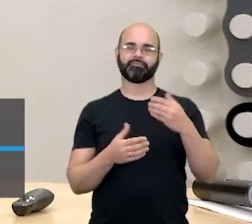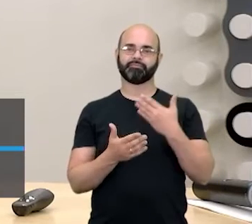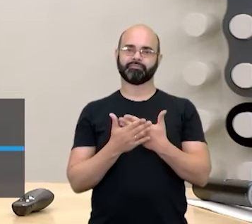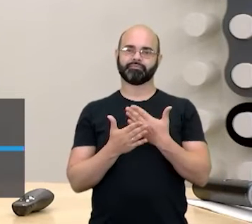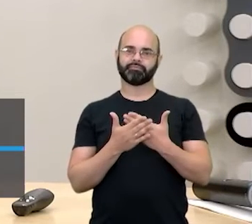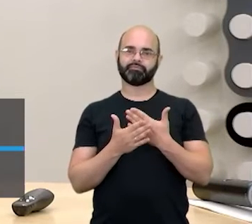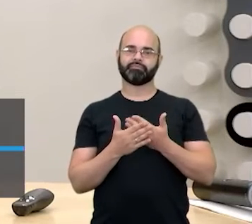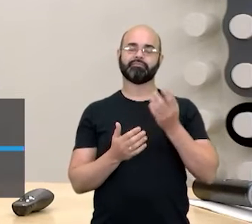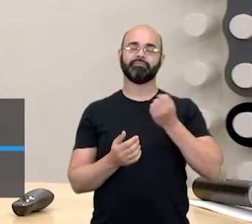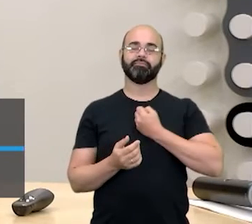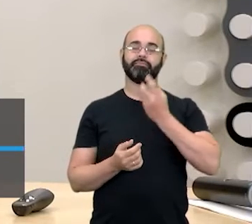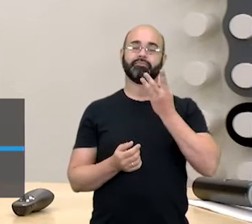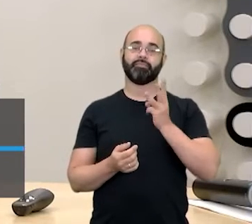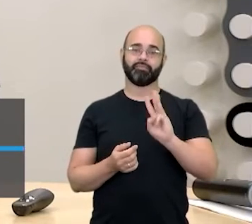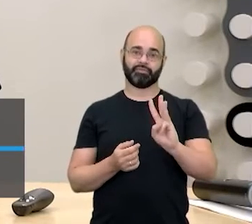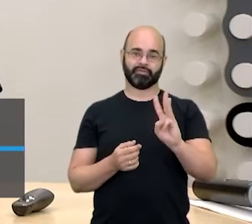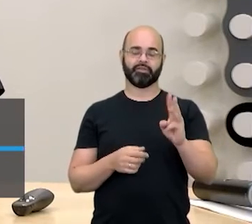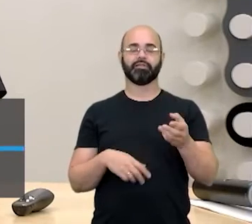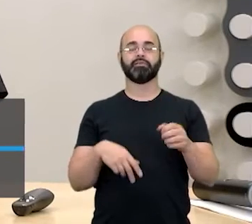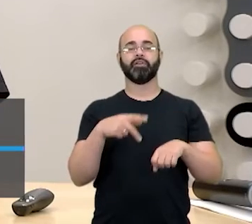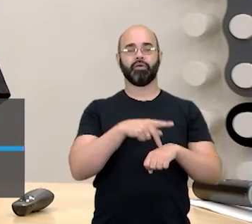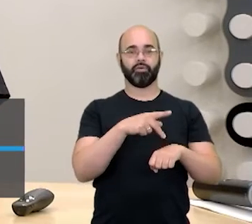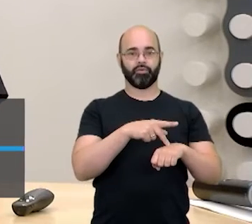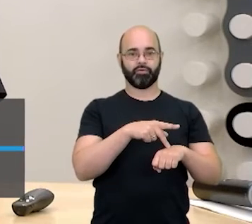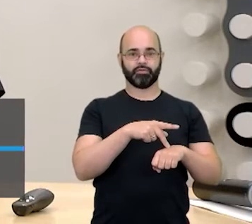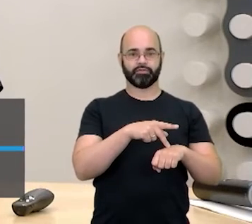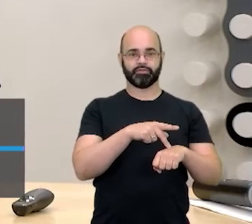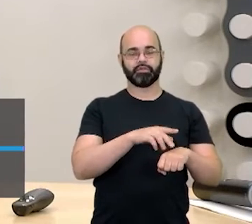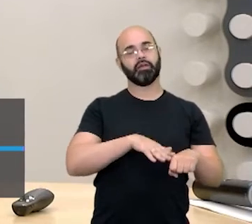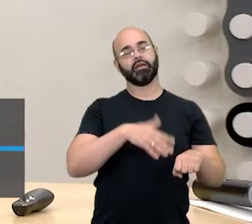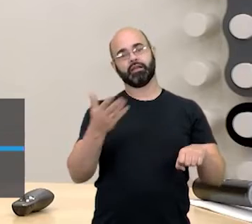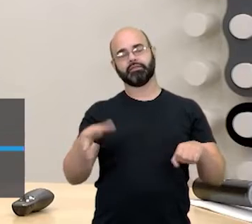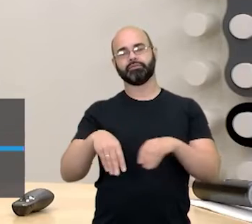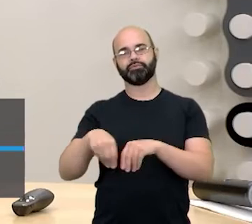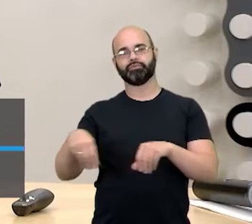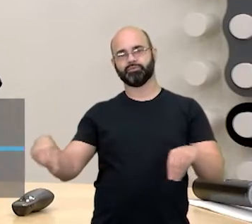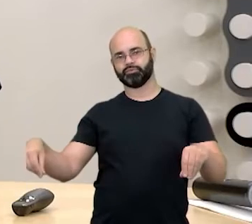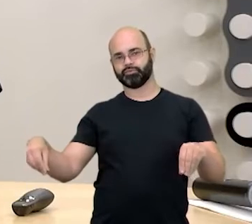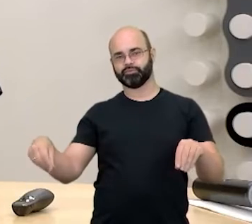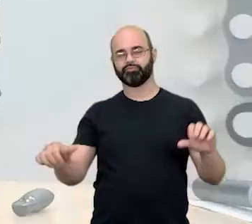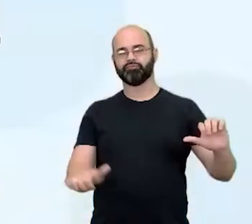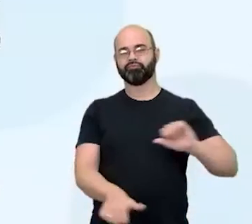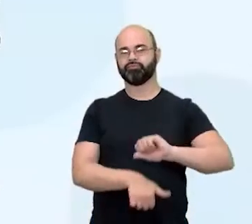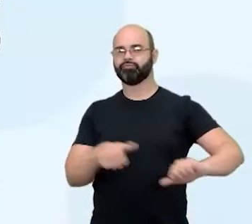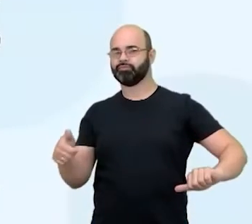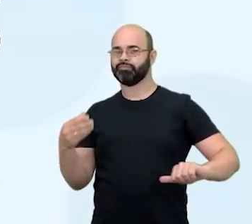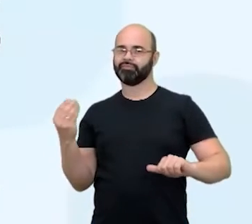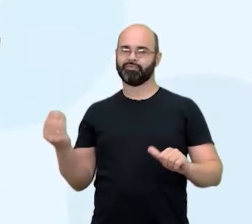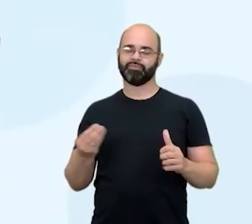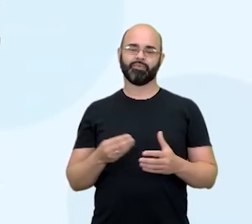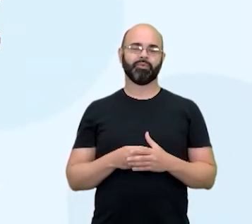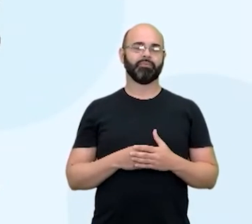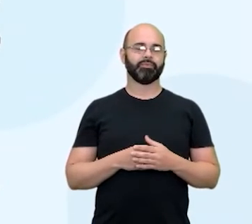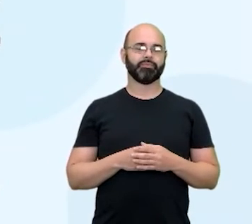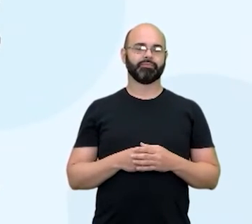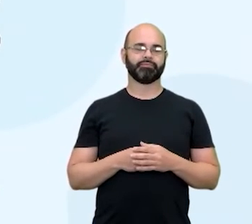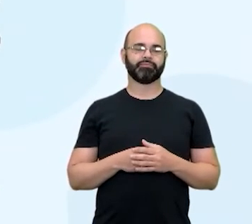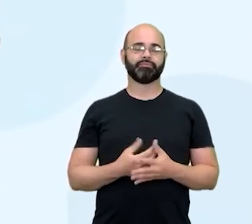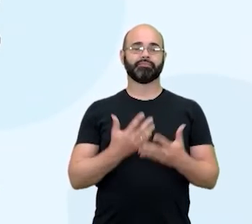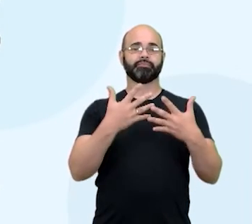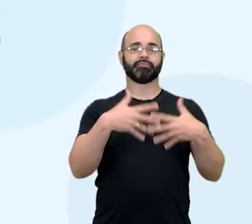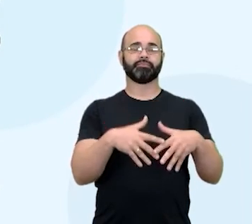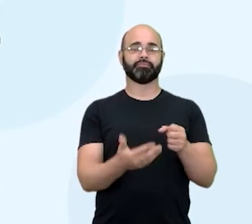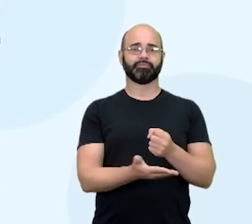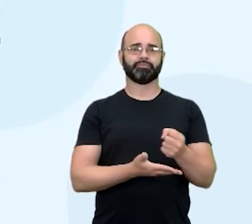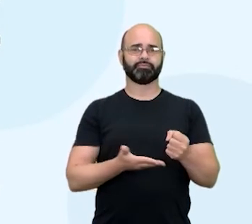rochas ao solo, entenda essa transformação, tá certo? Vamos lá para ver a habilidade dos eixos estruturantes,